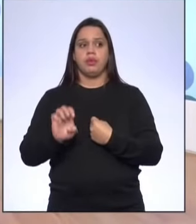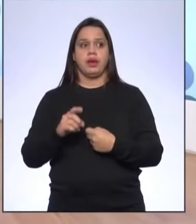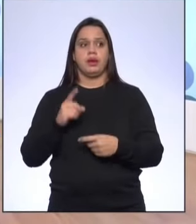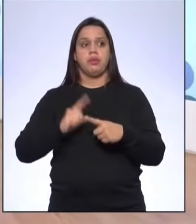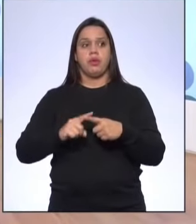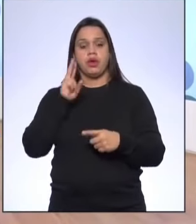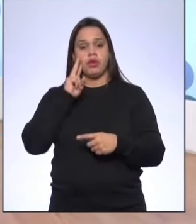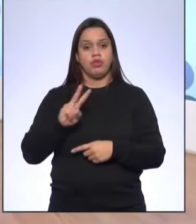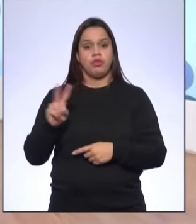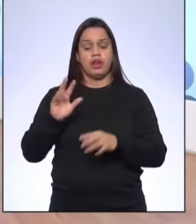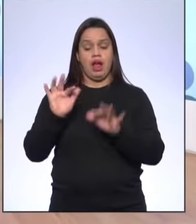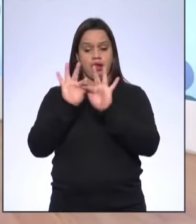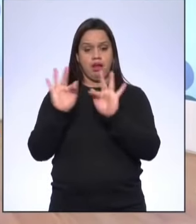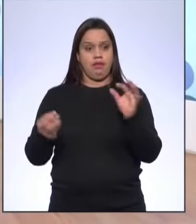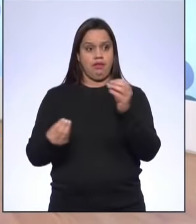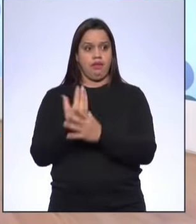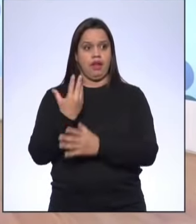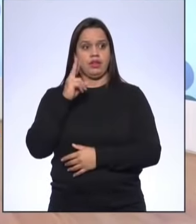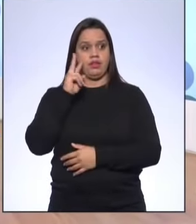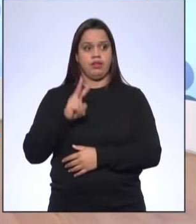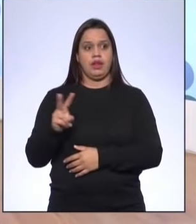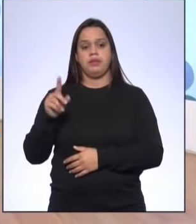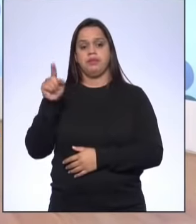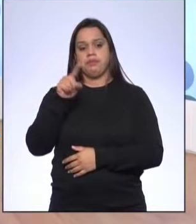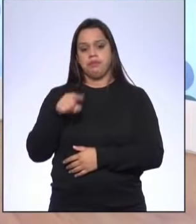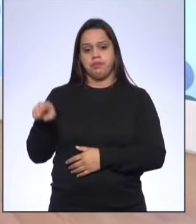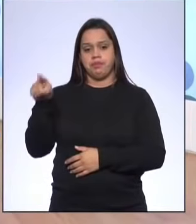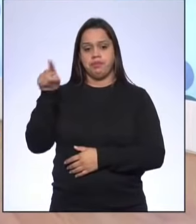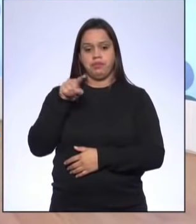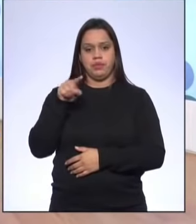na construção da frase ó ok